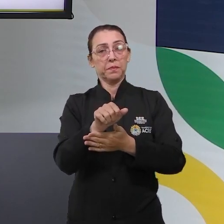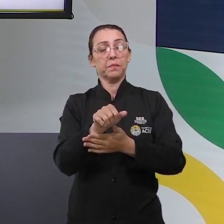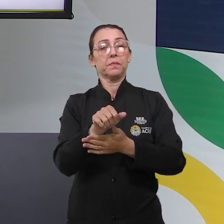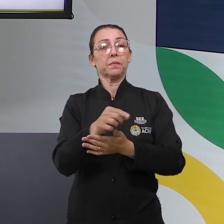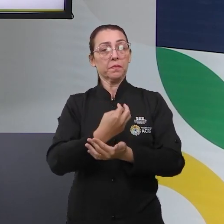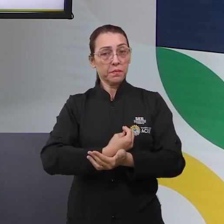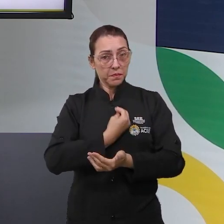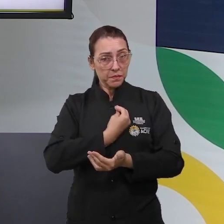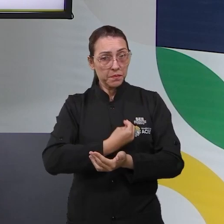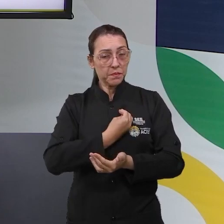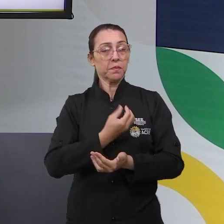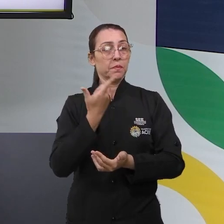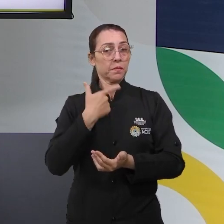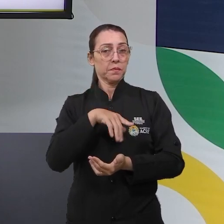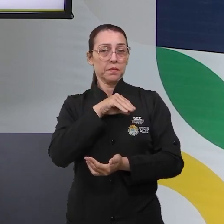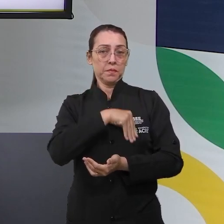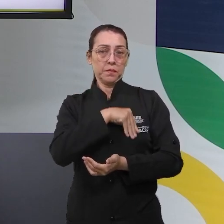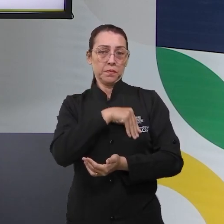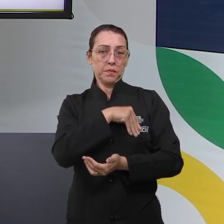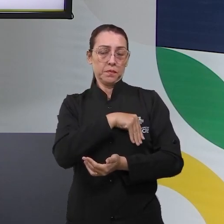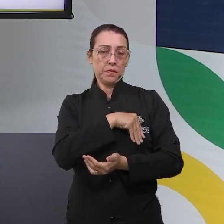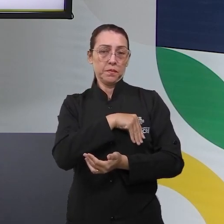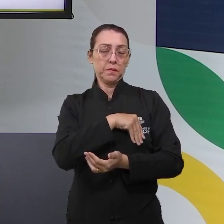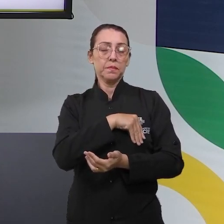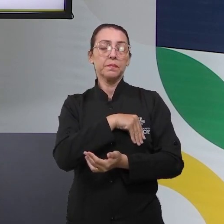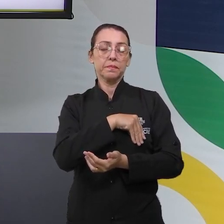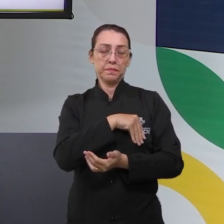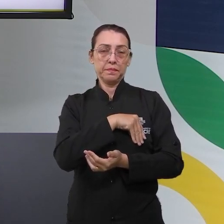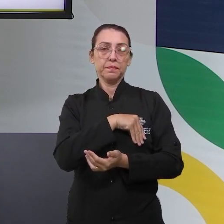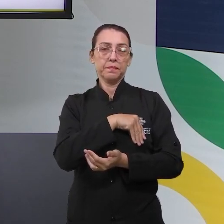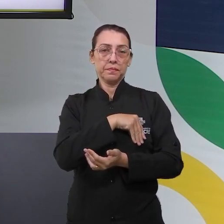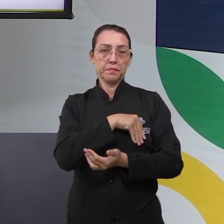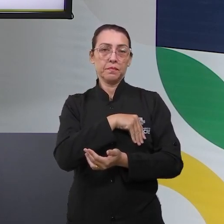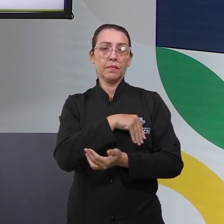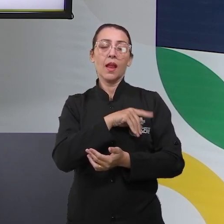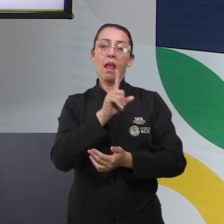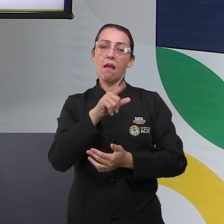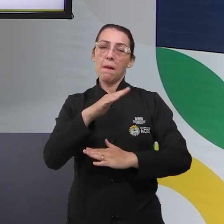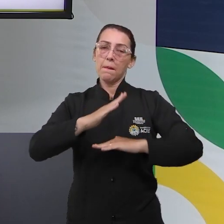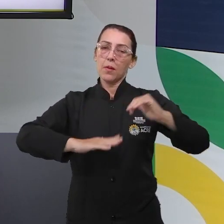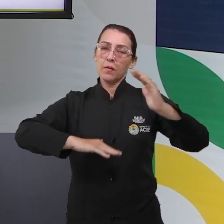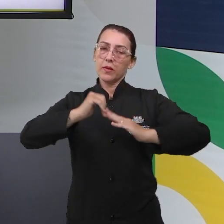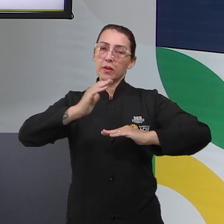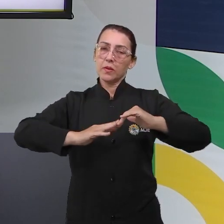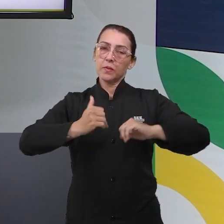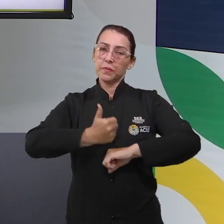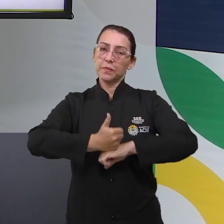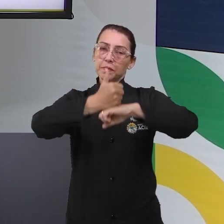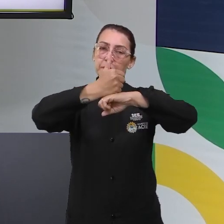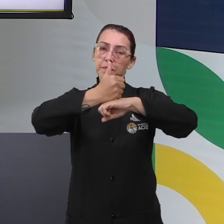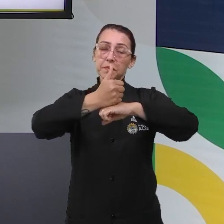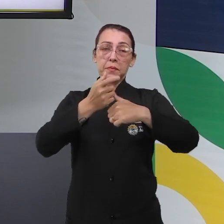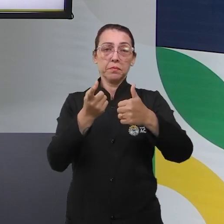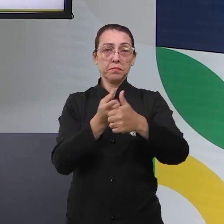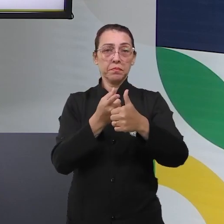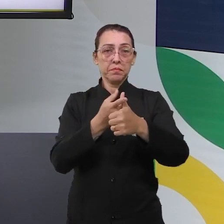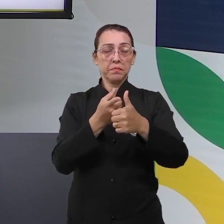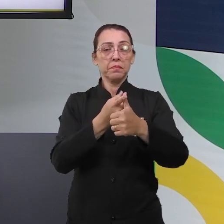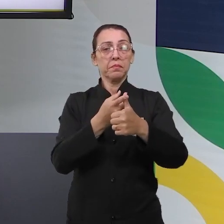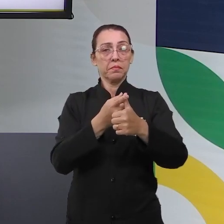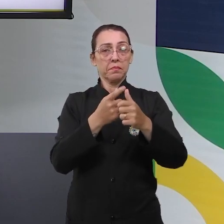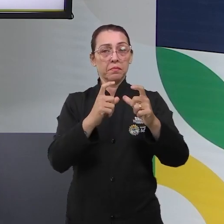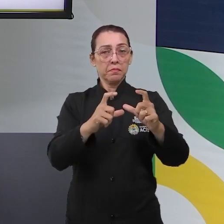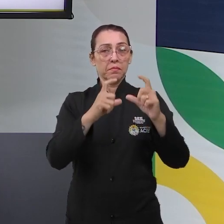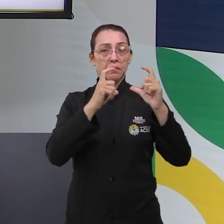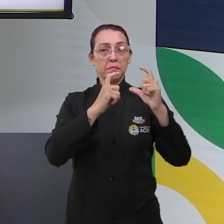de você custear as suas despesas. Então, são trabalhos, são profissões. Então, essa primeira crítica aí na